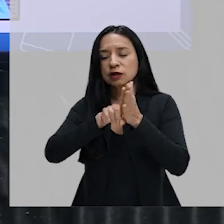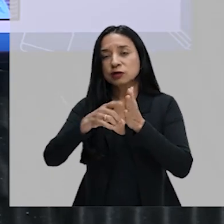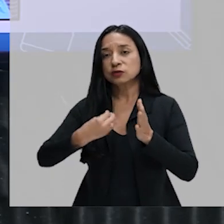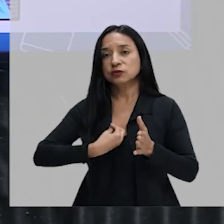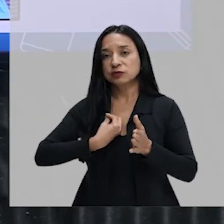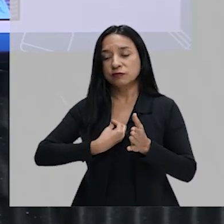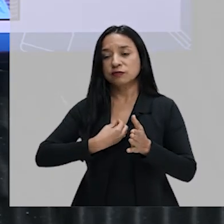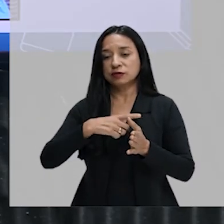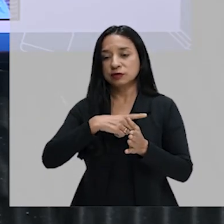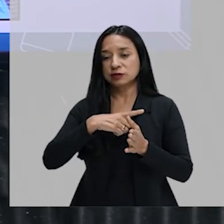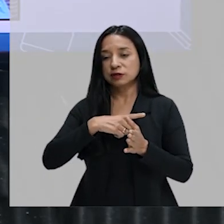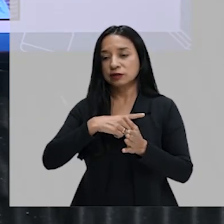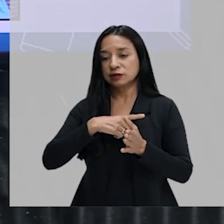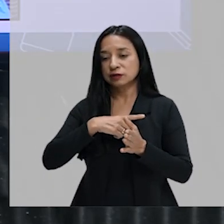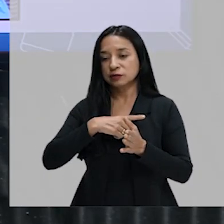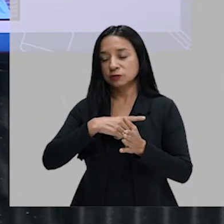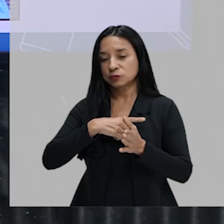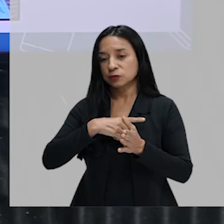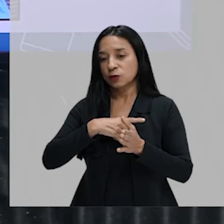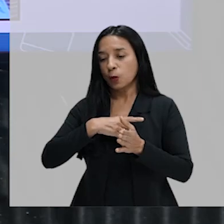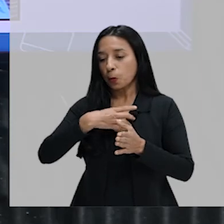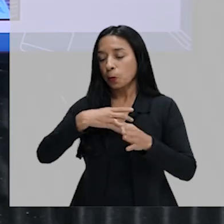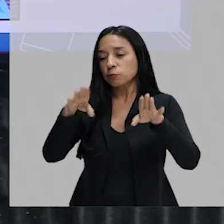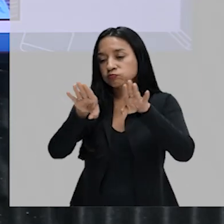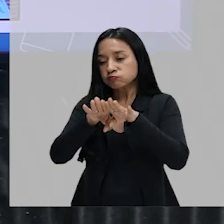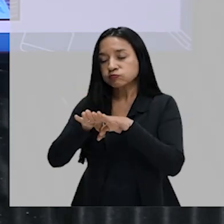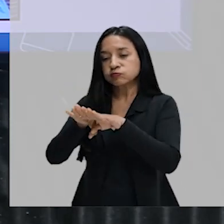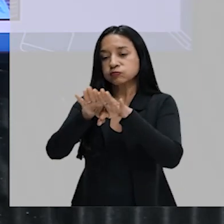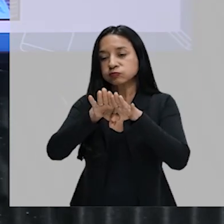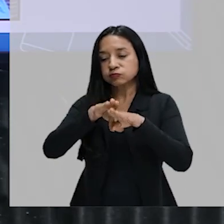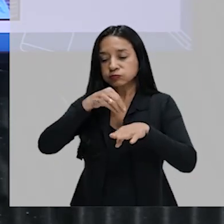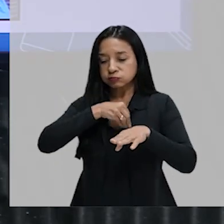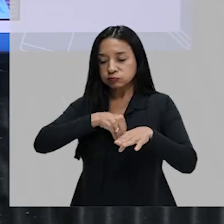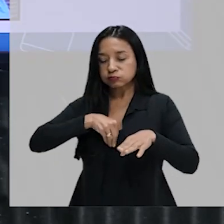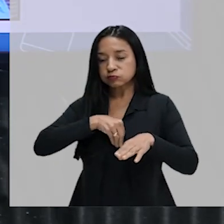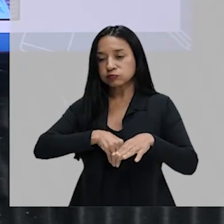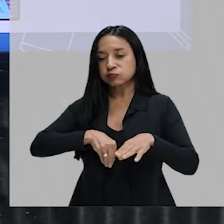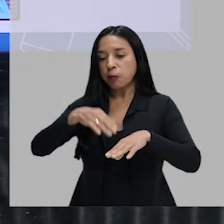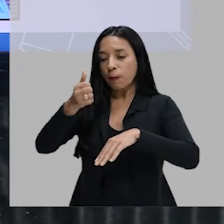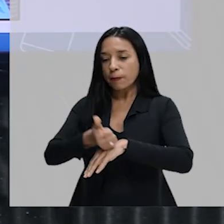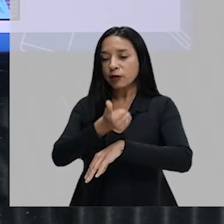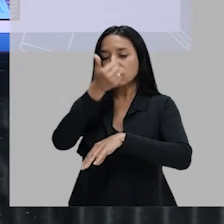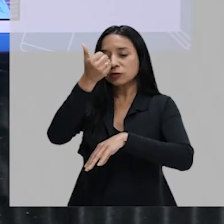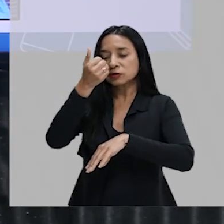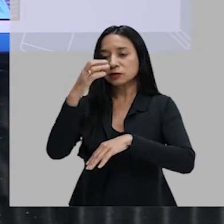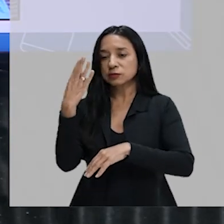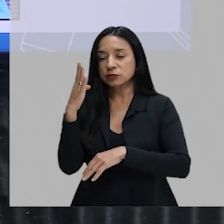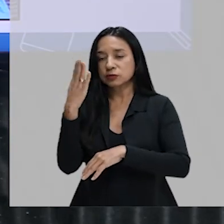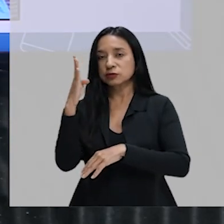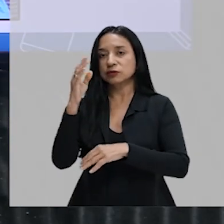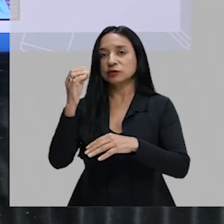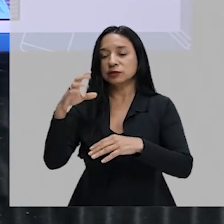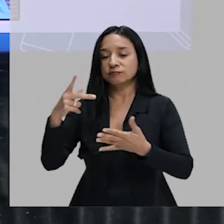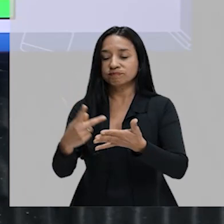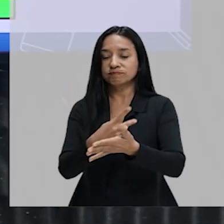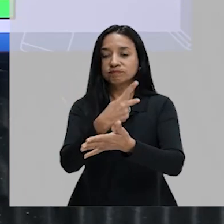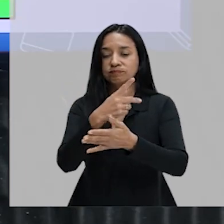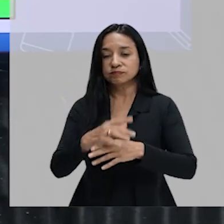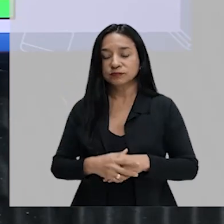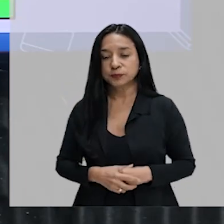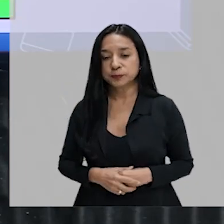Transcendência, evolução da consciência e o desenvolvimento da consciência como um ser